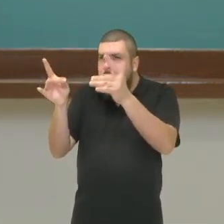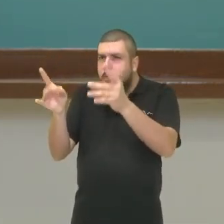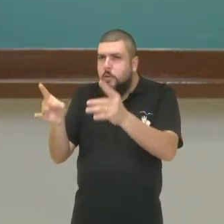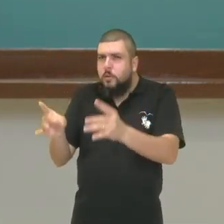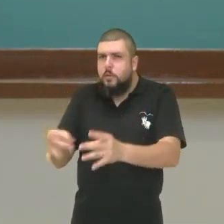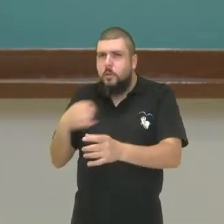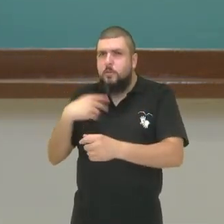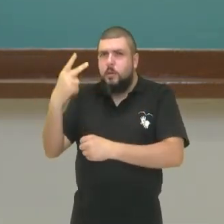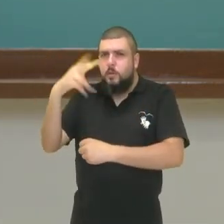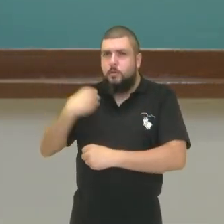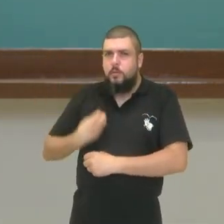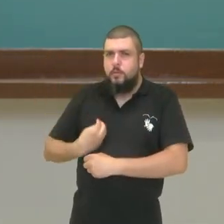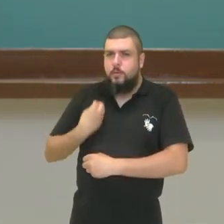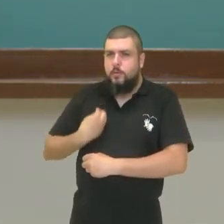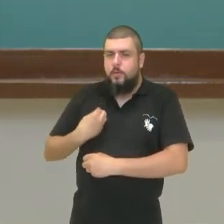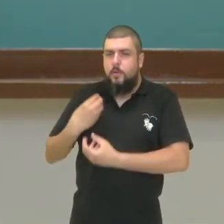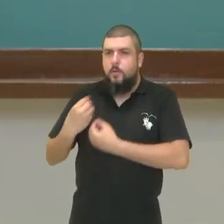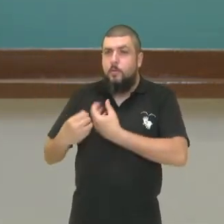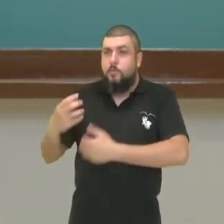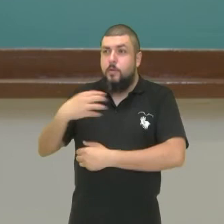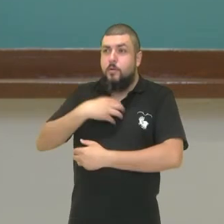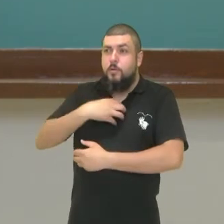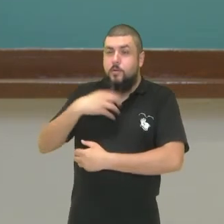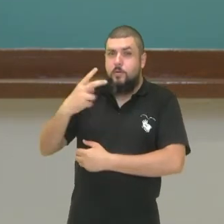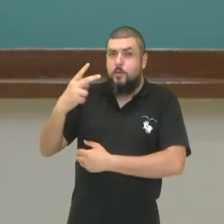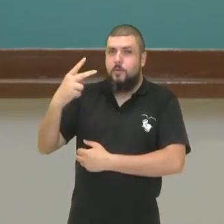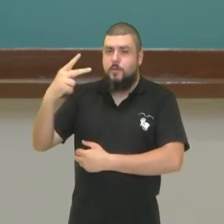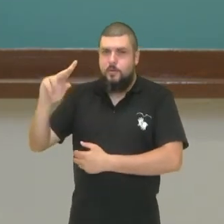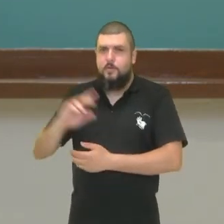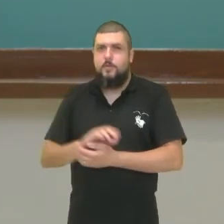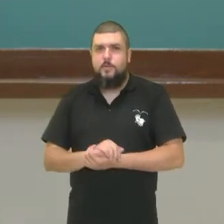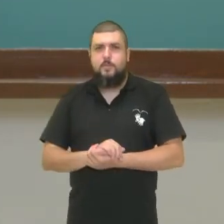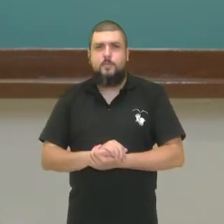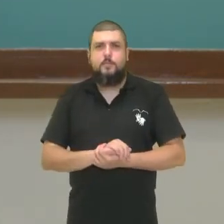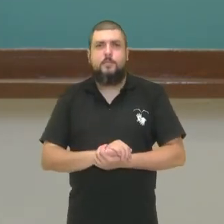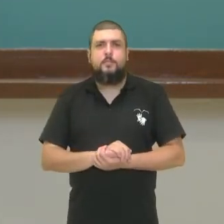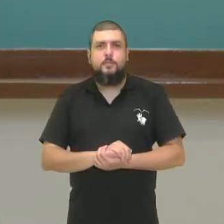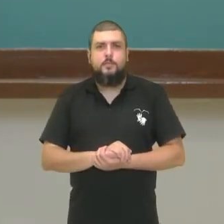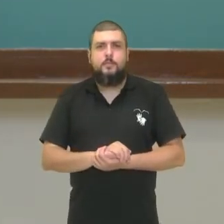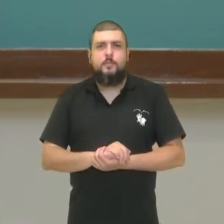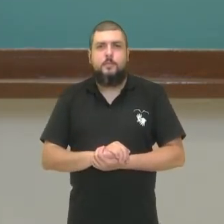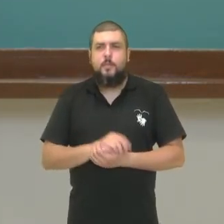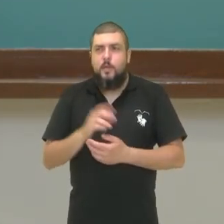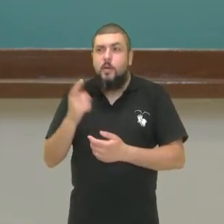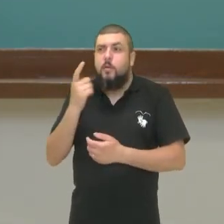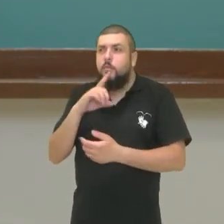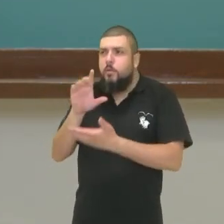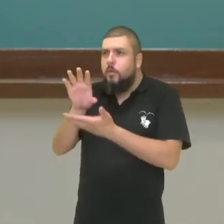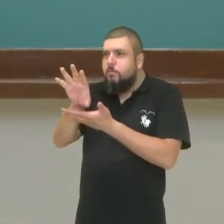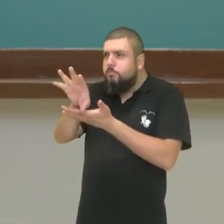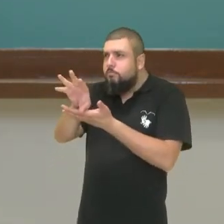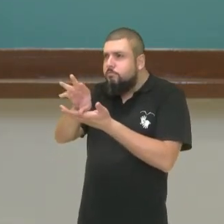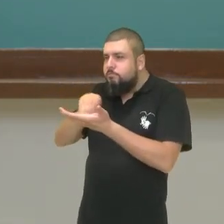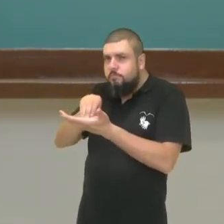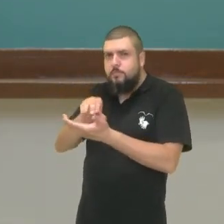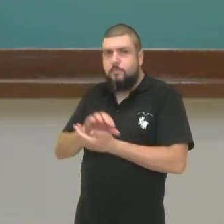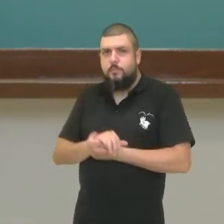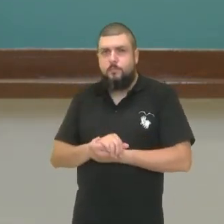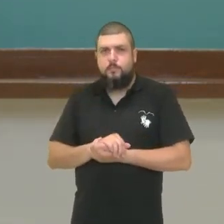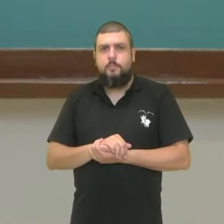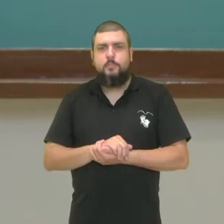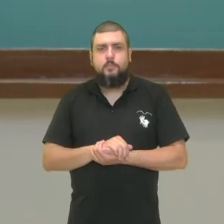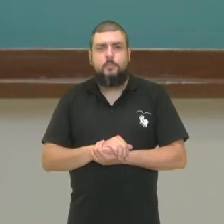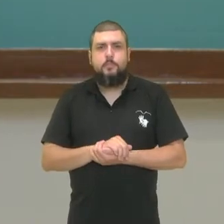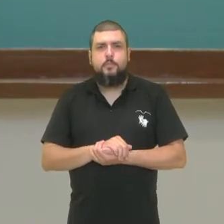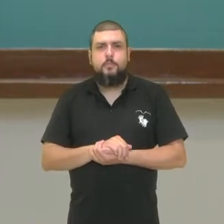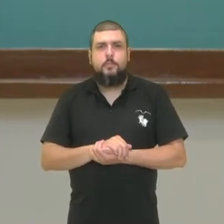personagem realiza, para que ele consiga fazer essa imitação, essa atividade expressiva.